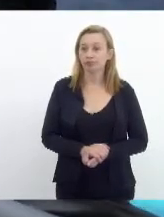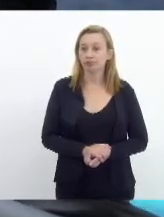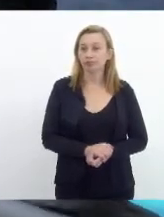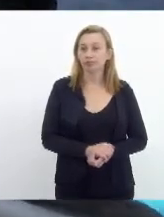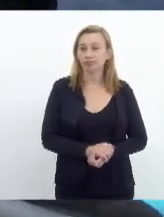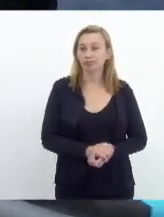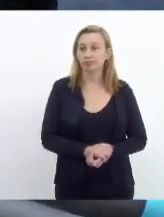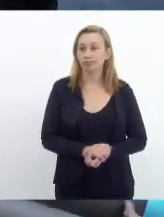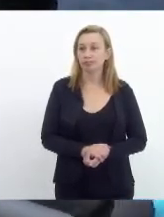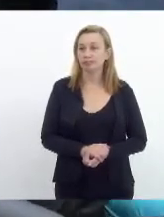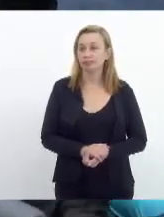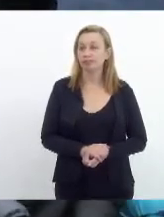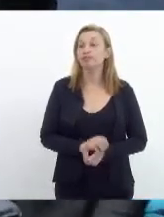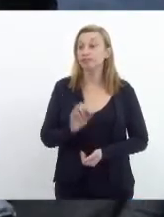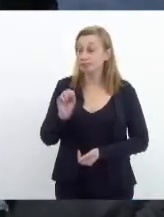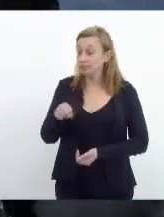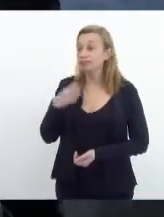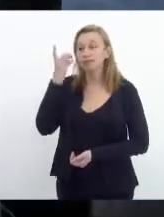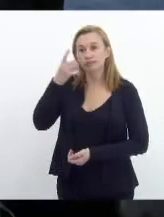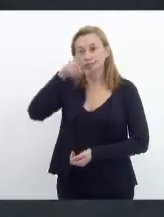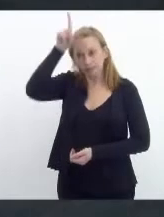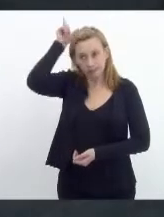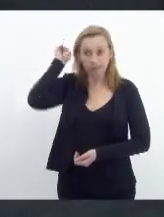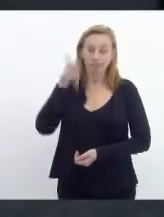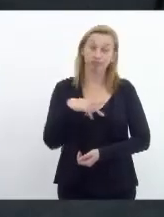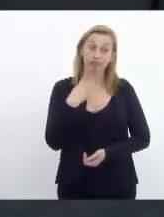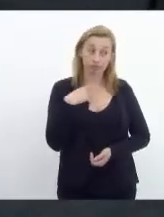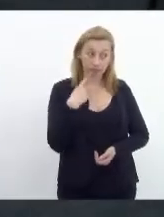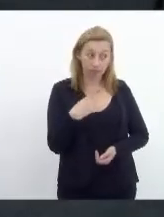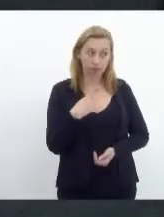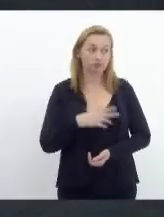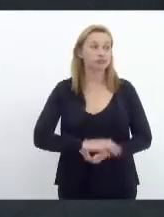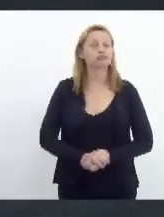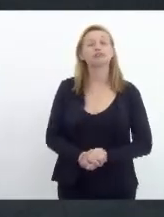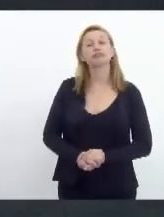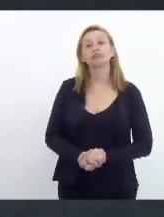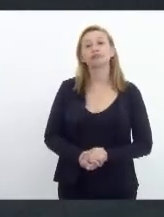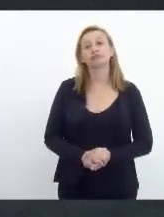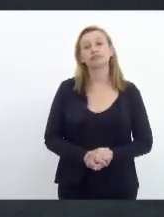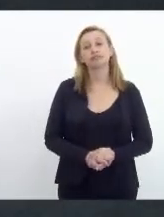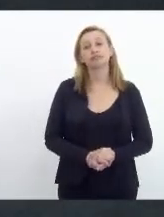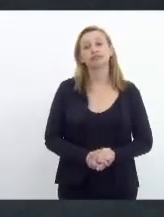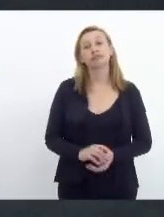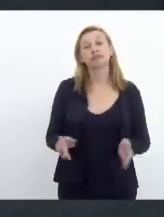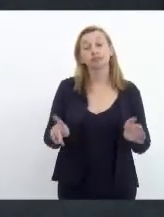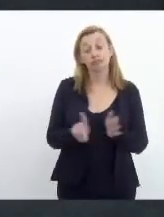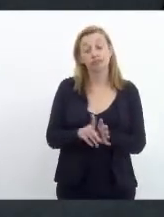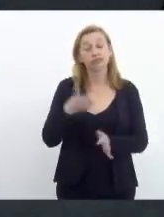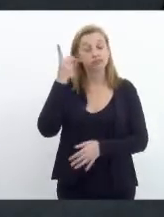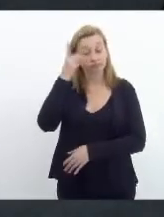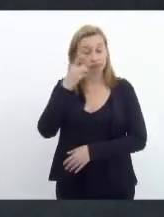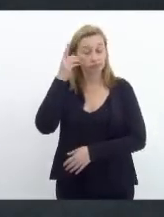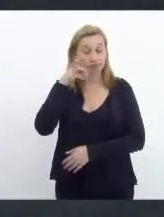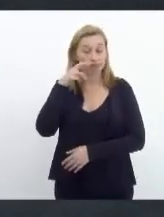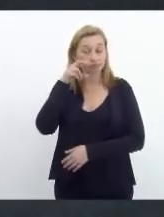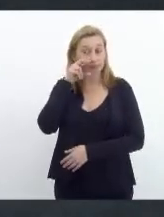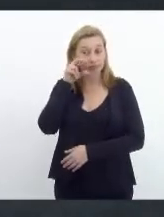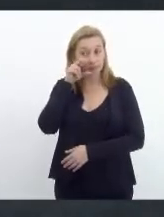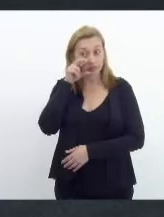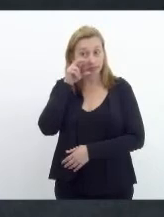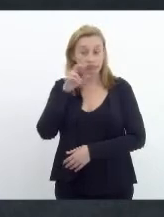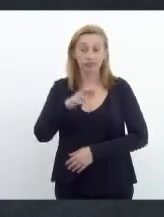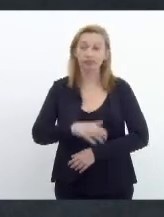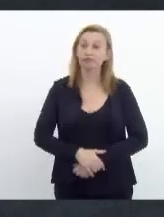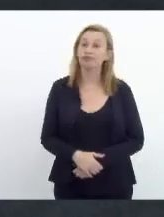Sim, deputado Luiz. Eu dizia que que o projeto deputado Rosenberg, do